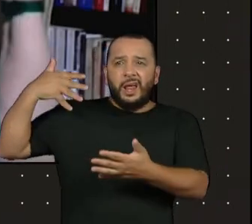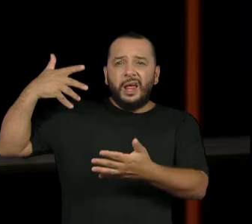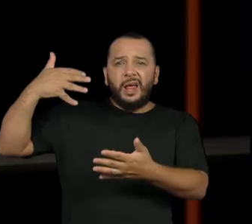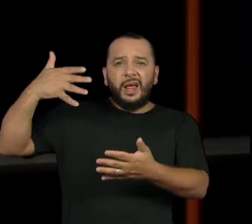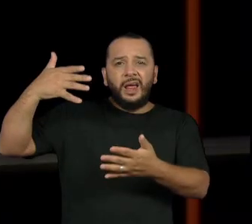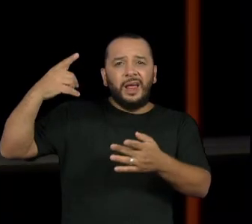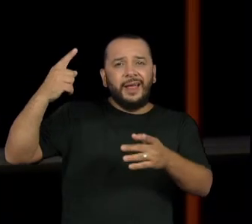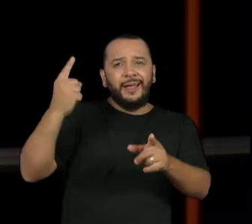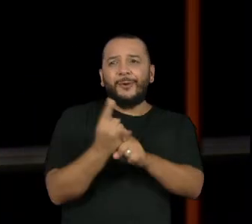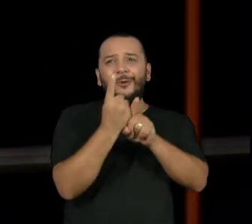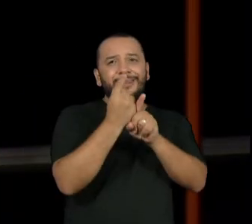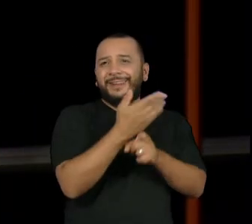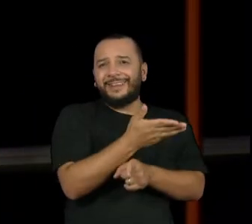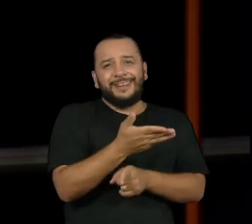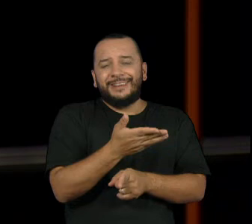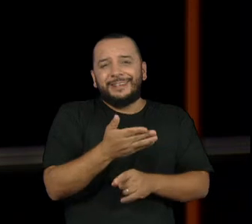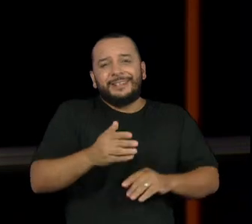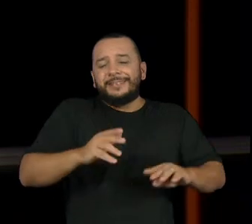e fiquei